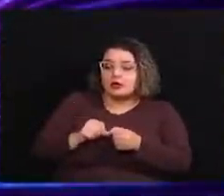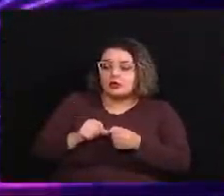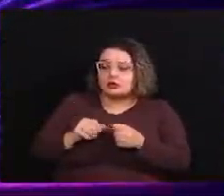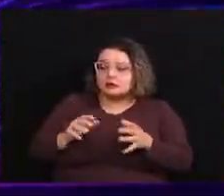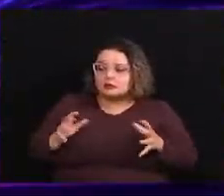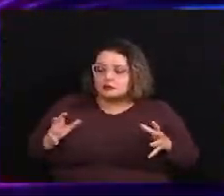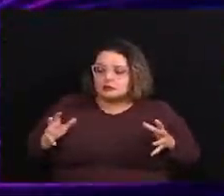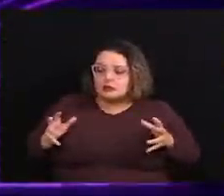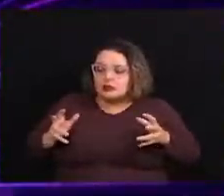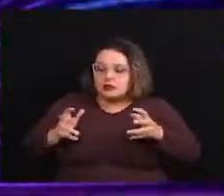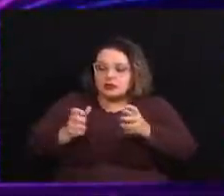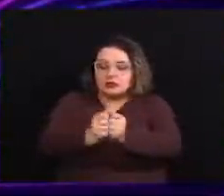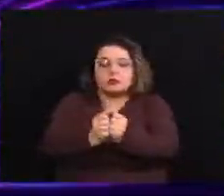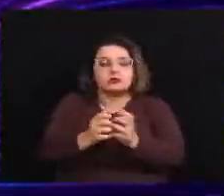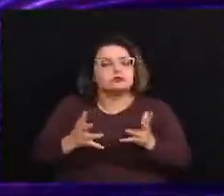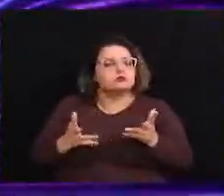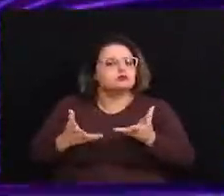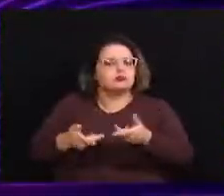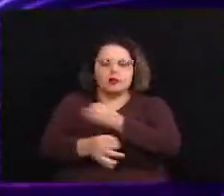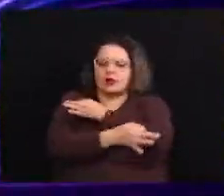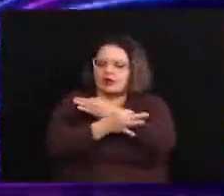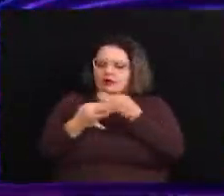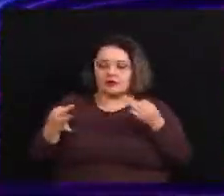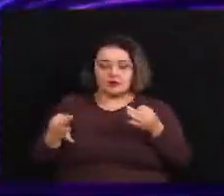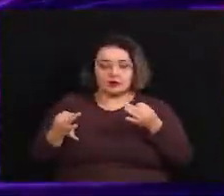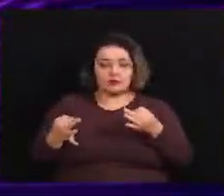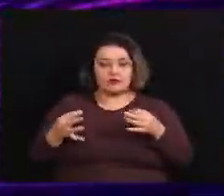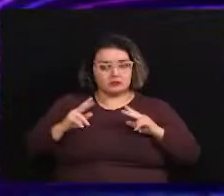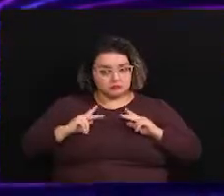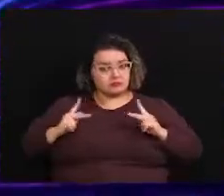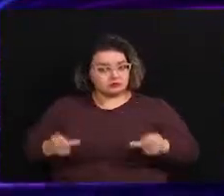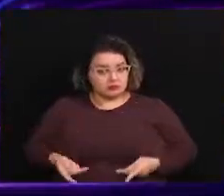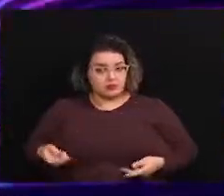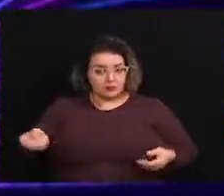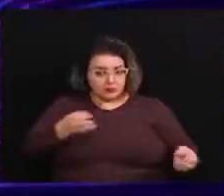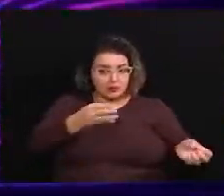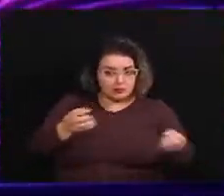esse acolhimento assim perfeito pro ser humano da